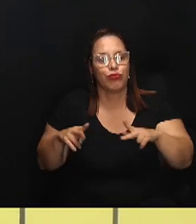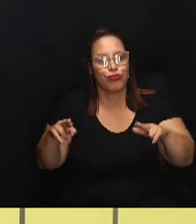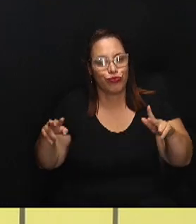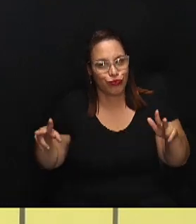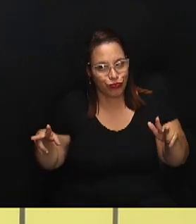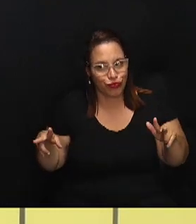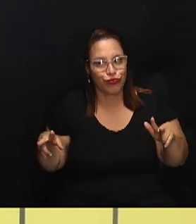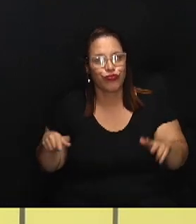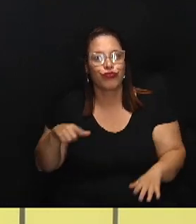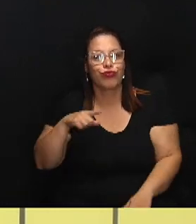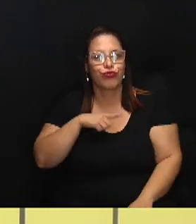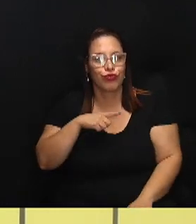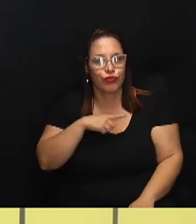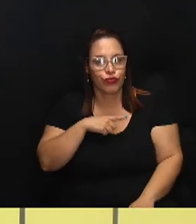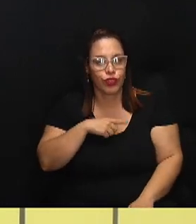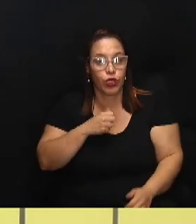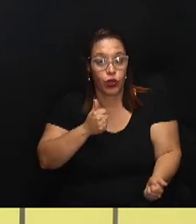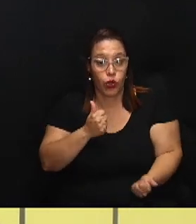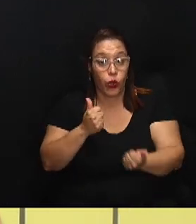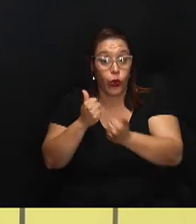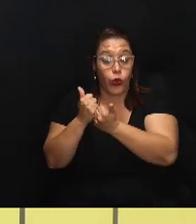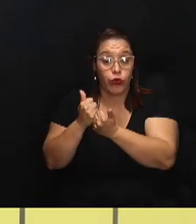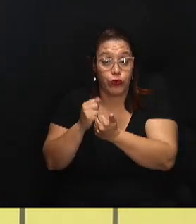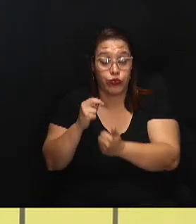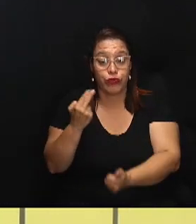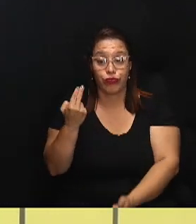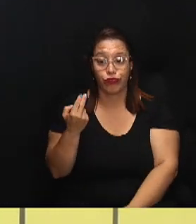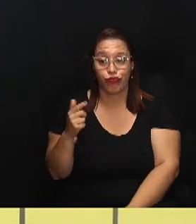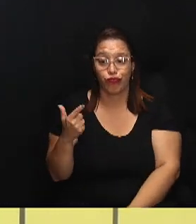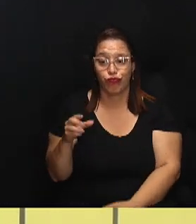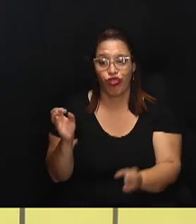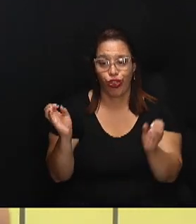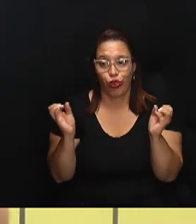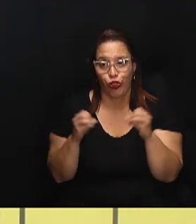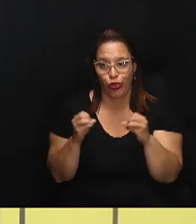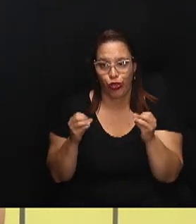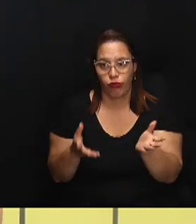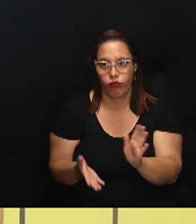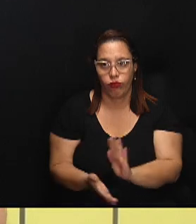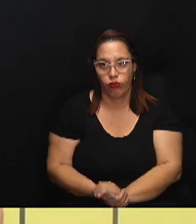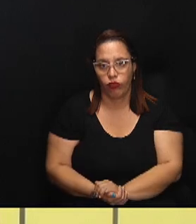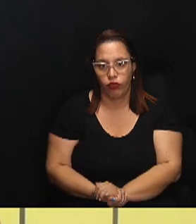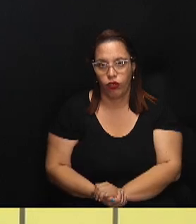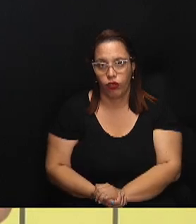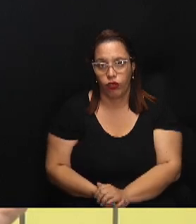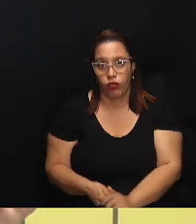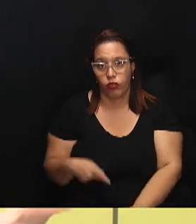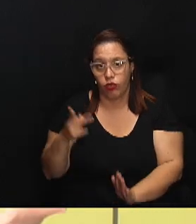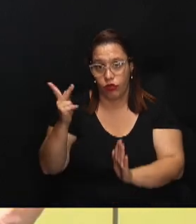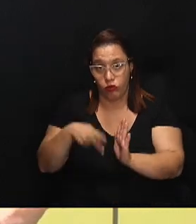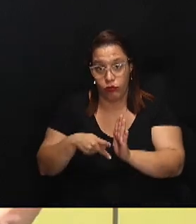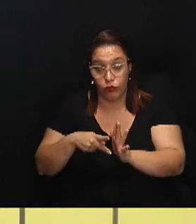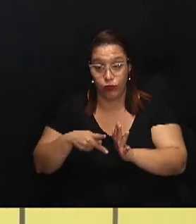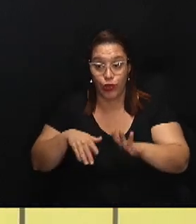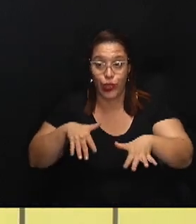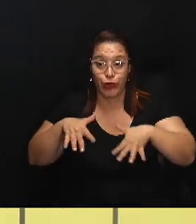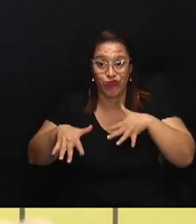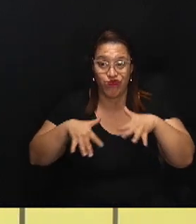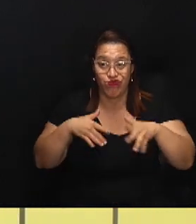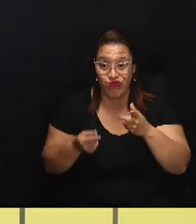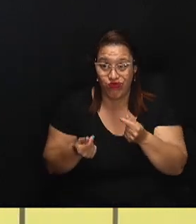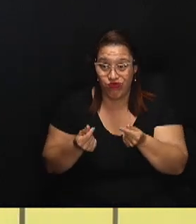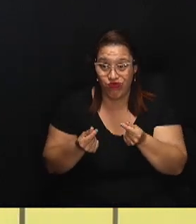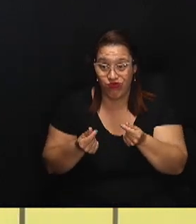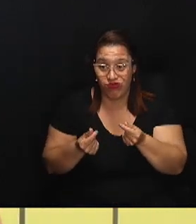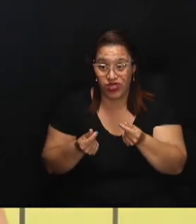Você ter esse tipo de suporte ou apoio, ou você não ter nada disso e ter que lidar com os próprios recursos que naquele momento, né?